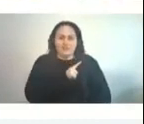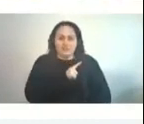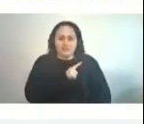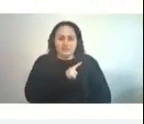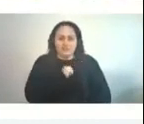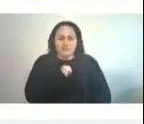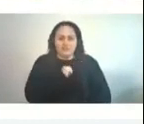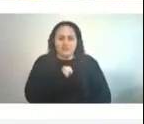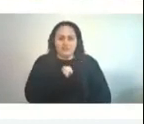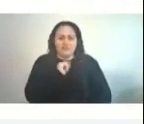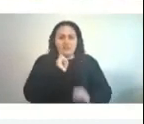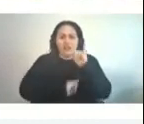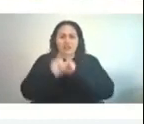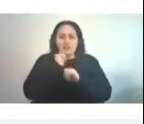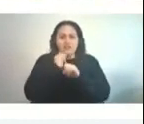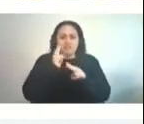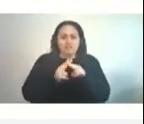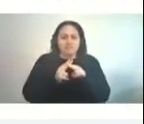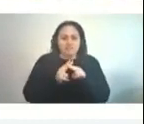ele